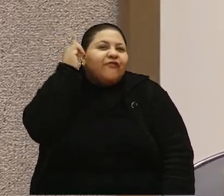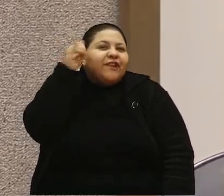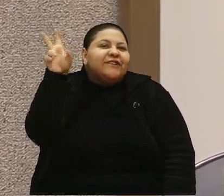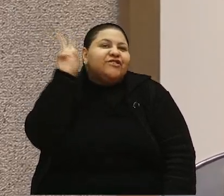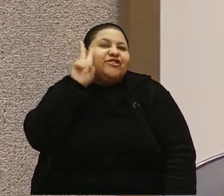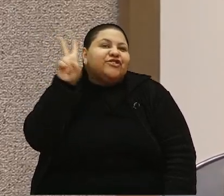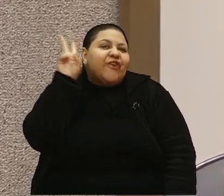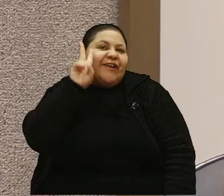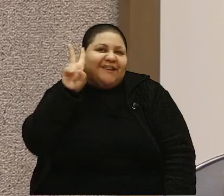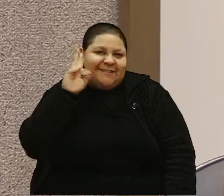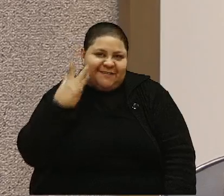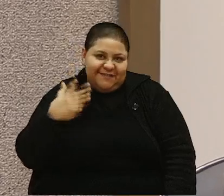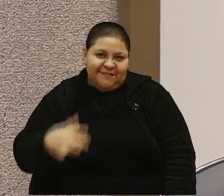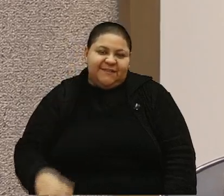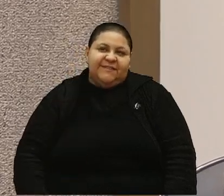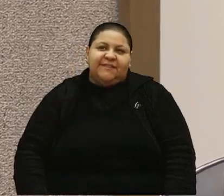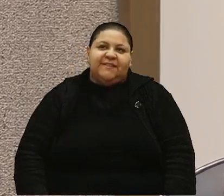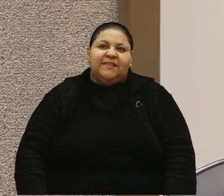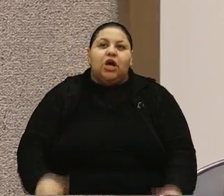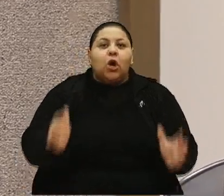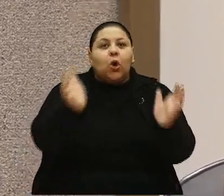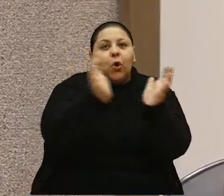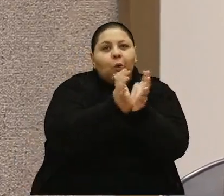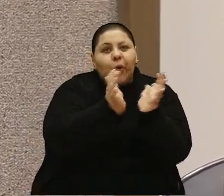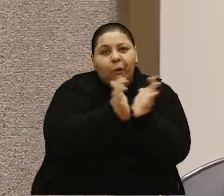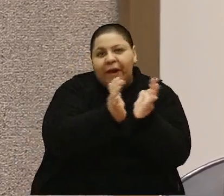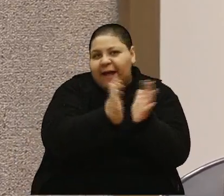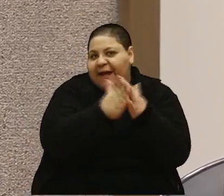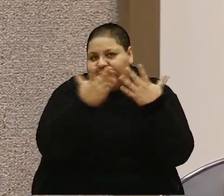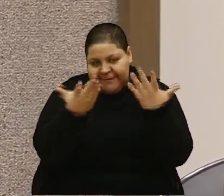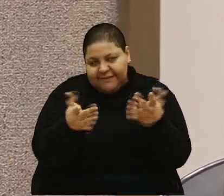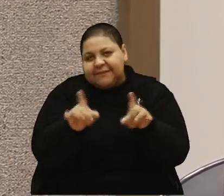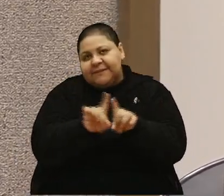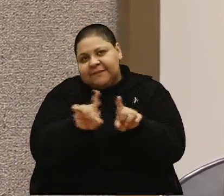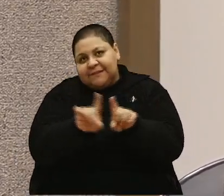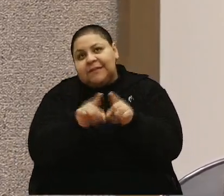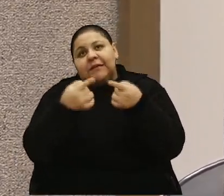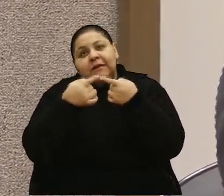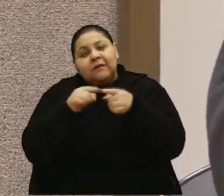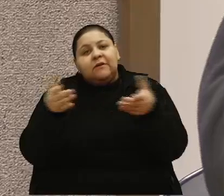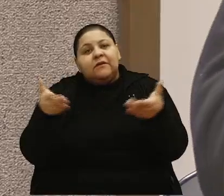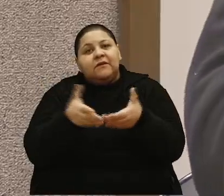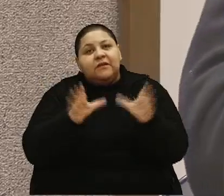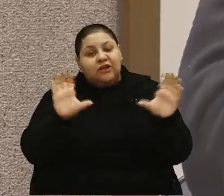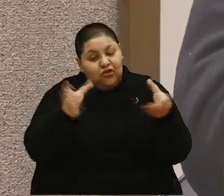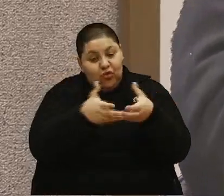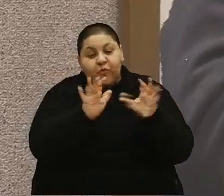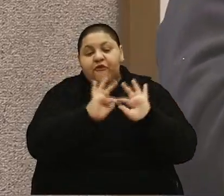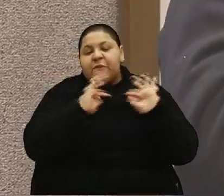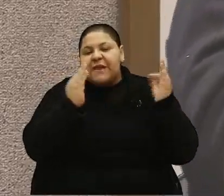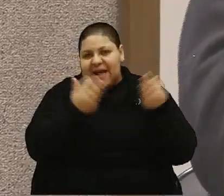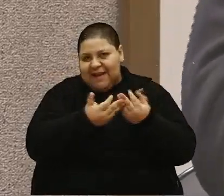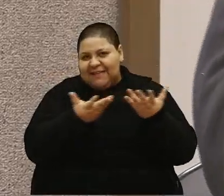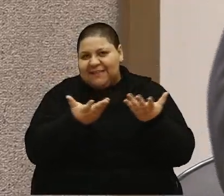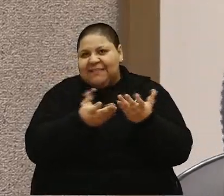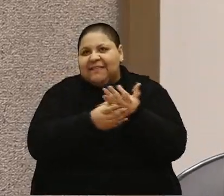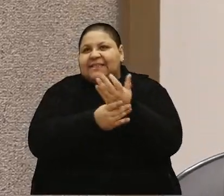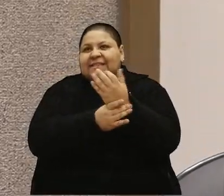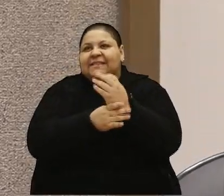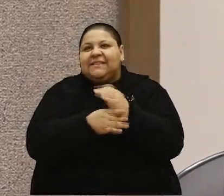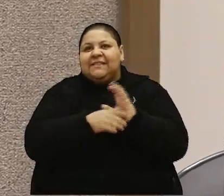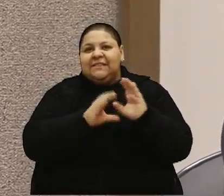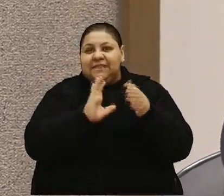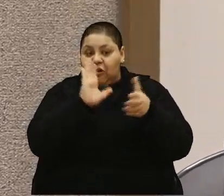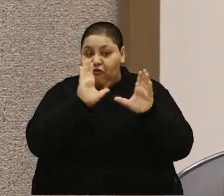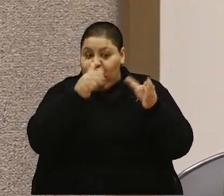para nós, né? Colegas e assim por diante, né? Mas vamos ficar no grupo familiar. Vamos ficar